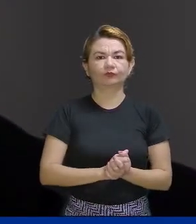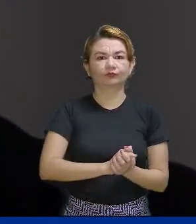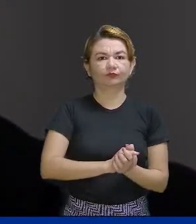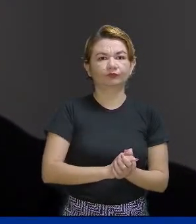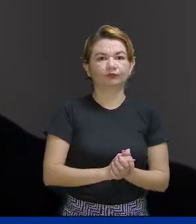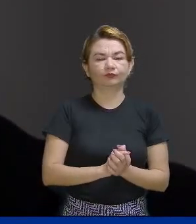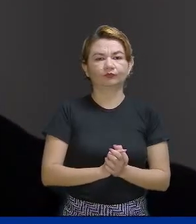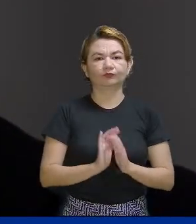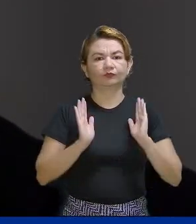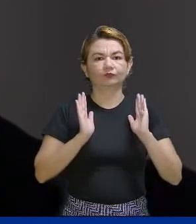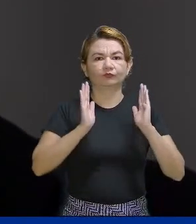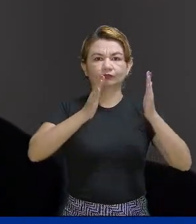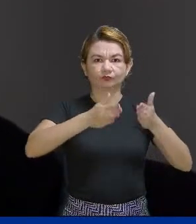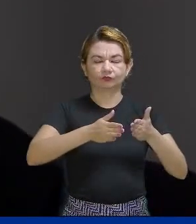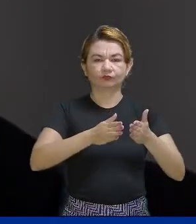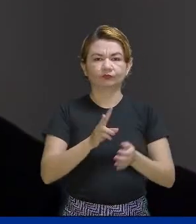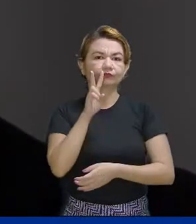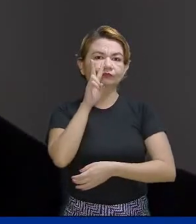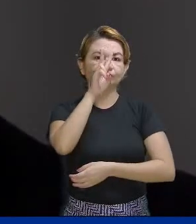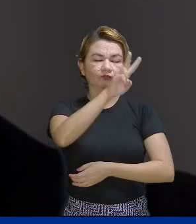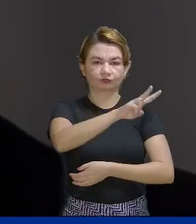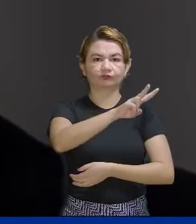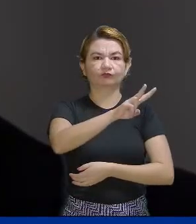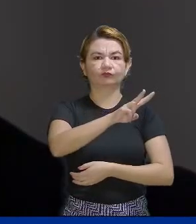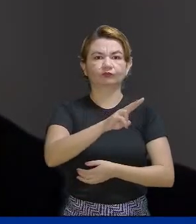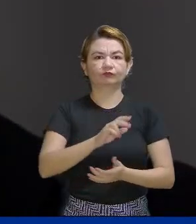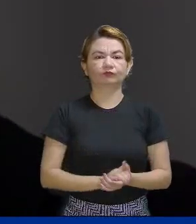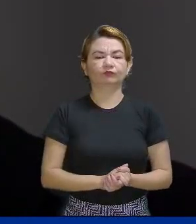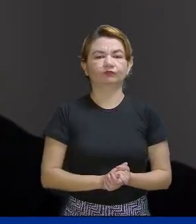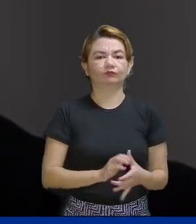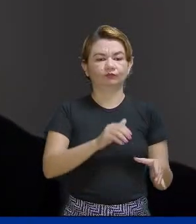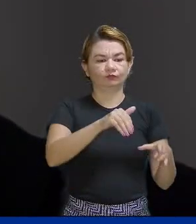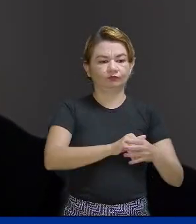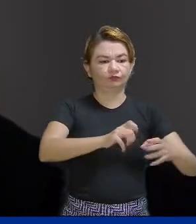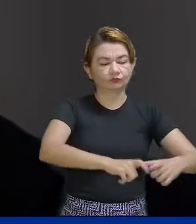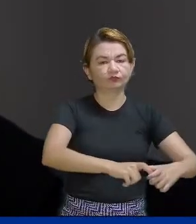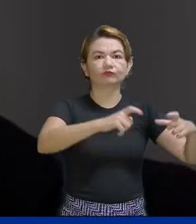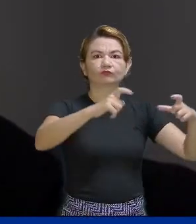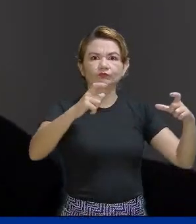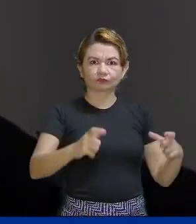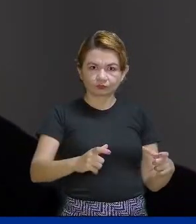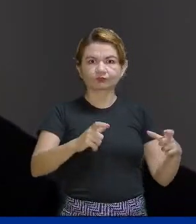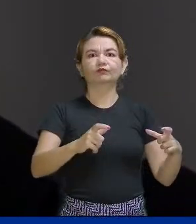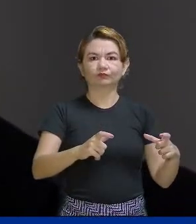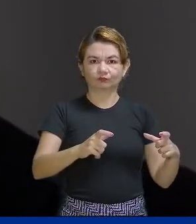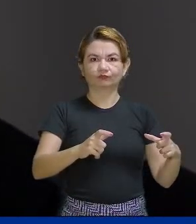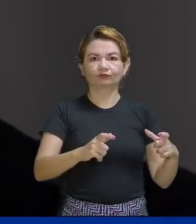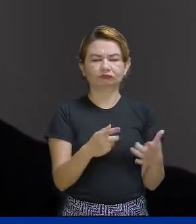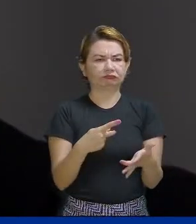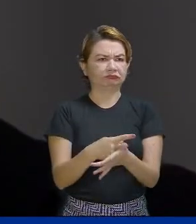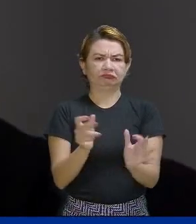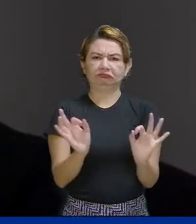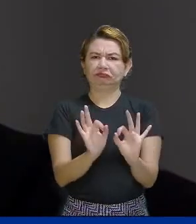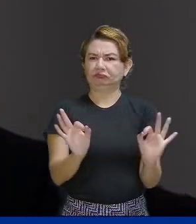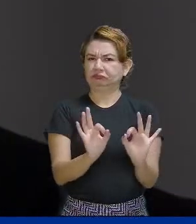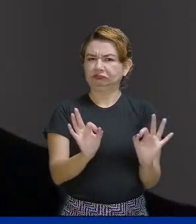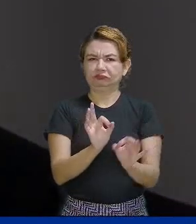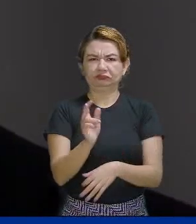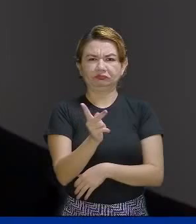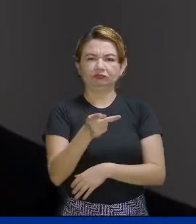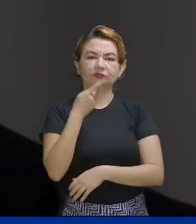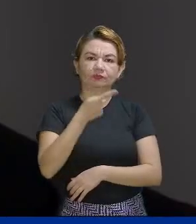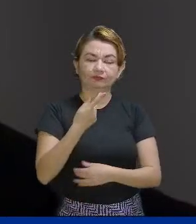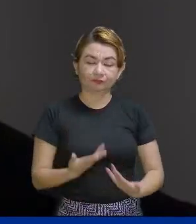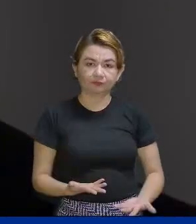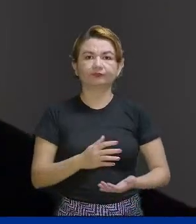destinados ao fortalecimento da candidatura majoritária, inexistindo a apontada irregularidade. Sustento